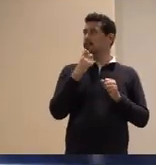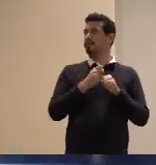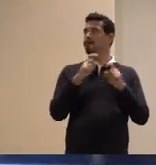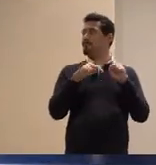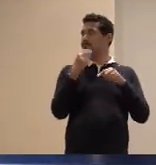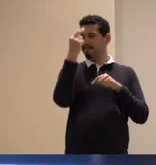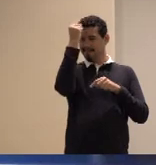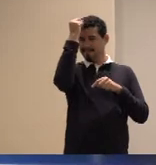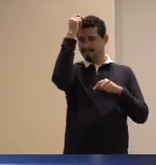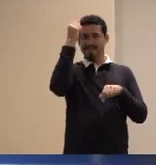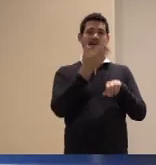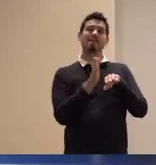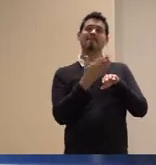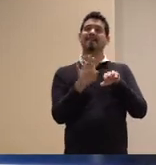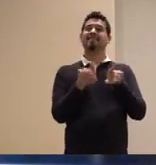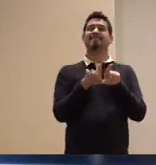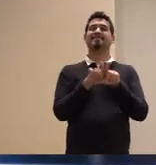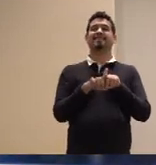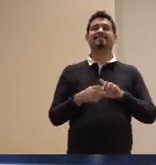também.